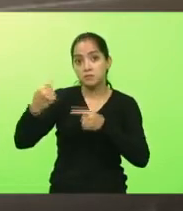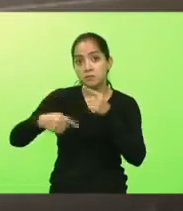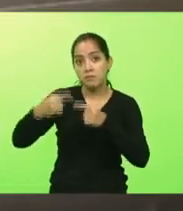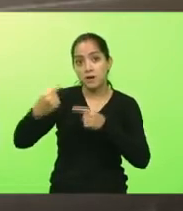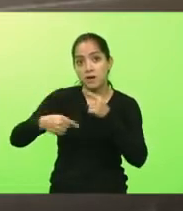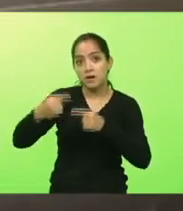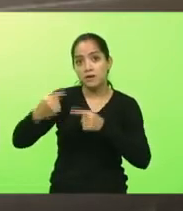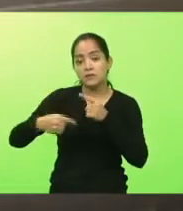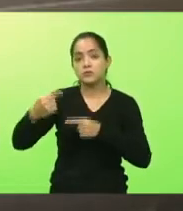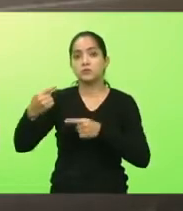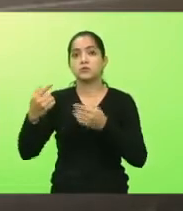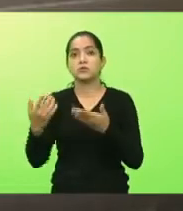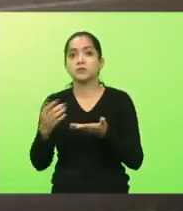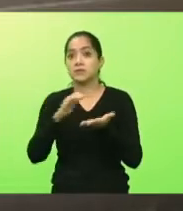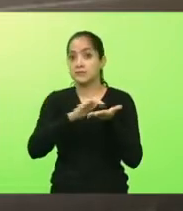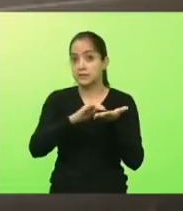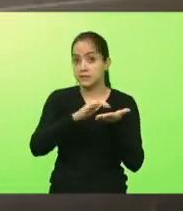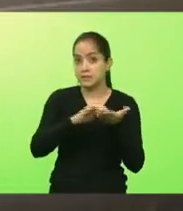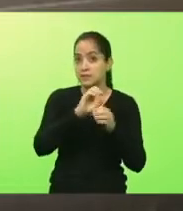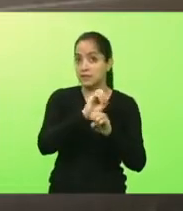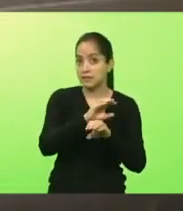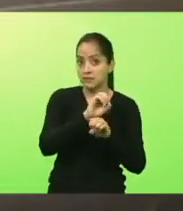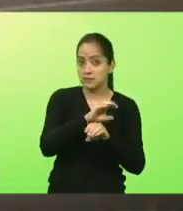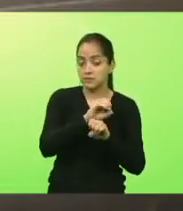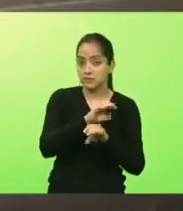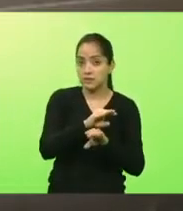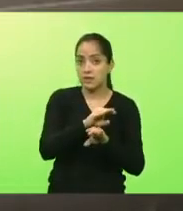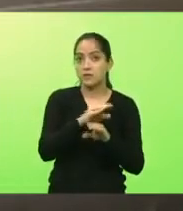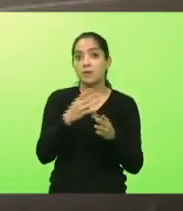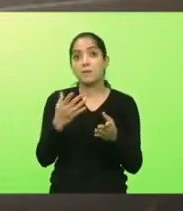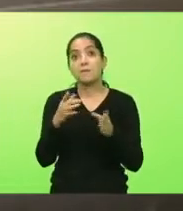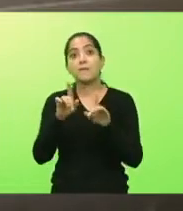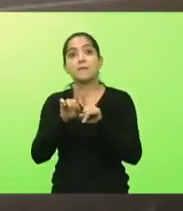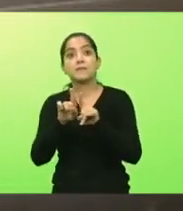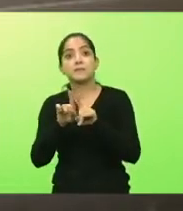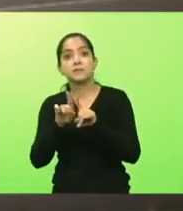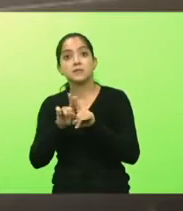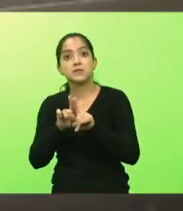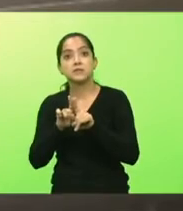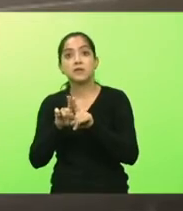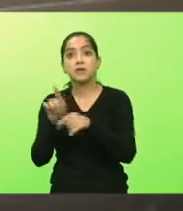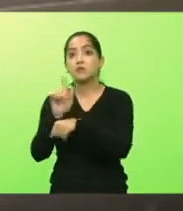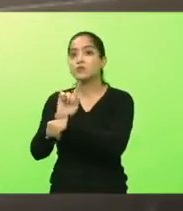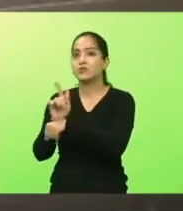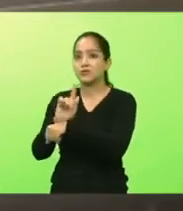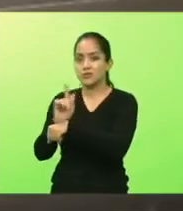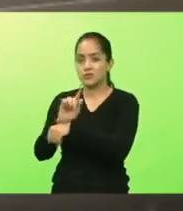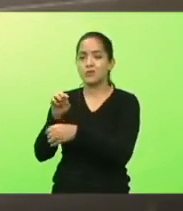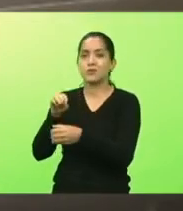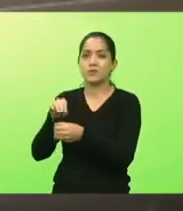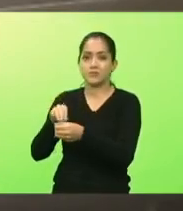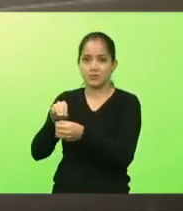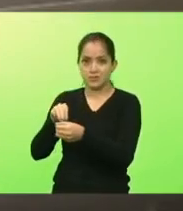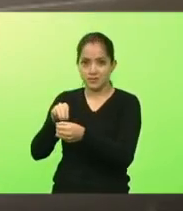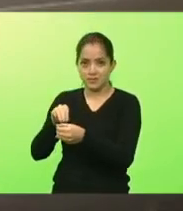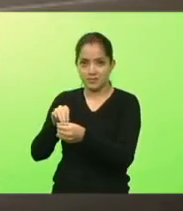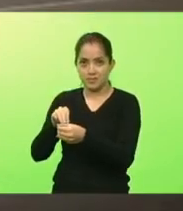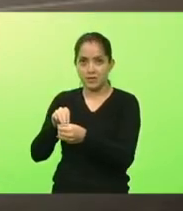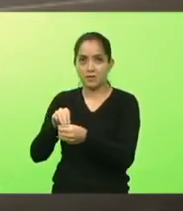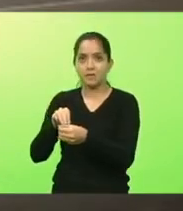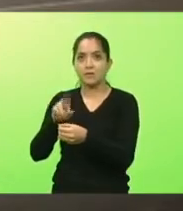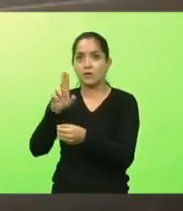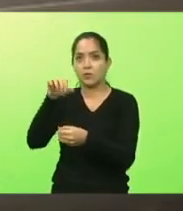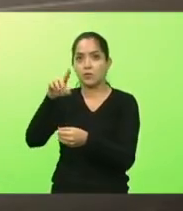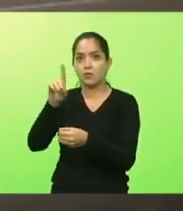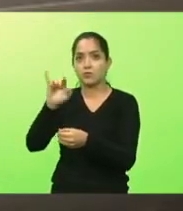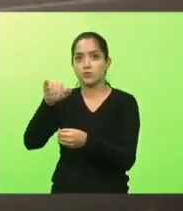como secretário de Estado da Educação, mas também ouvindo os gestores municipais através da Undime e